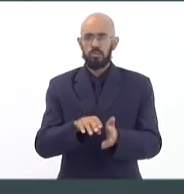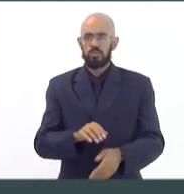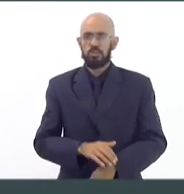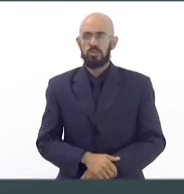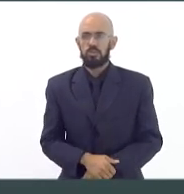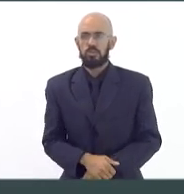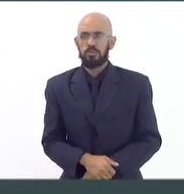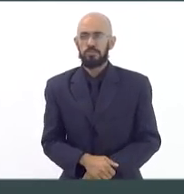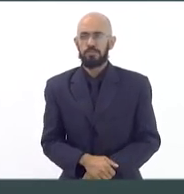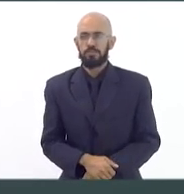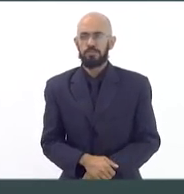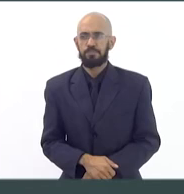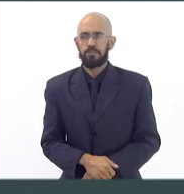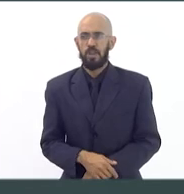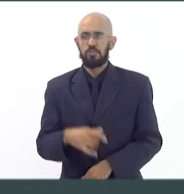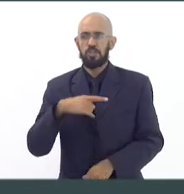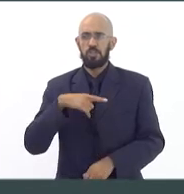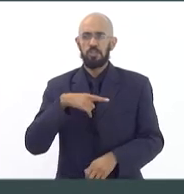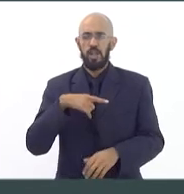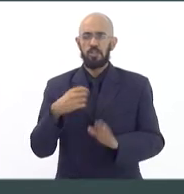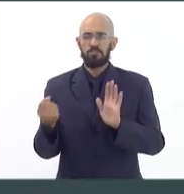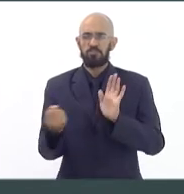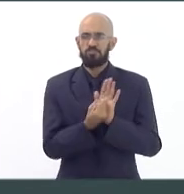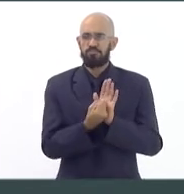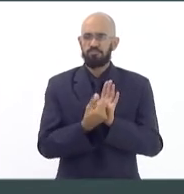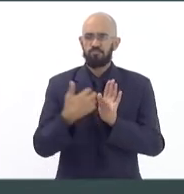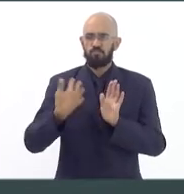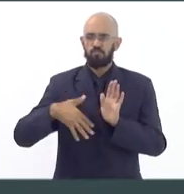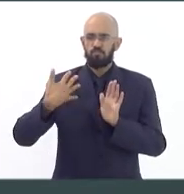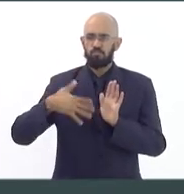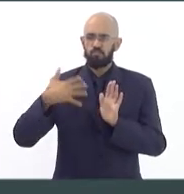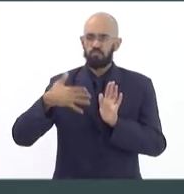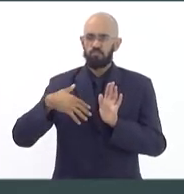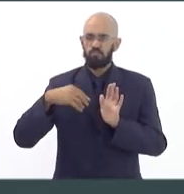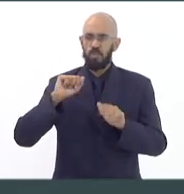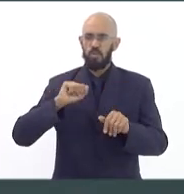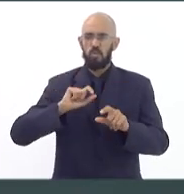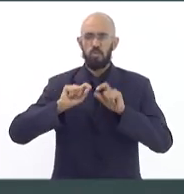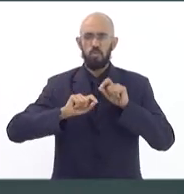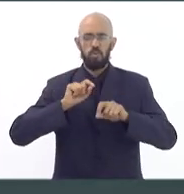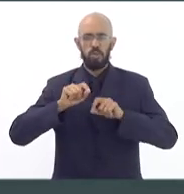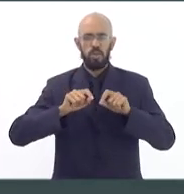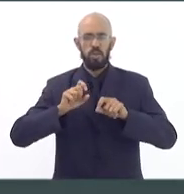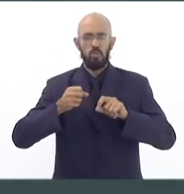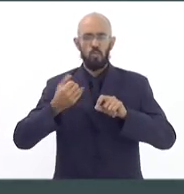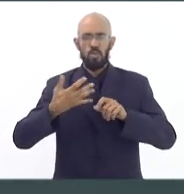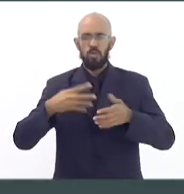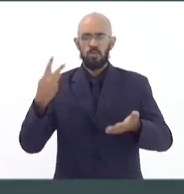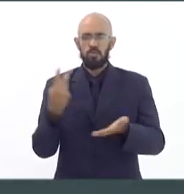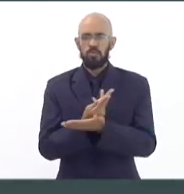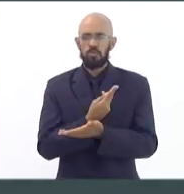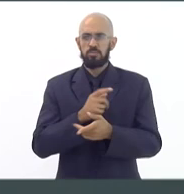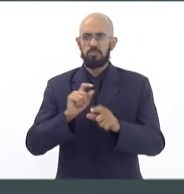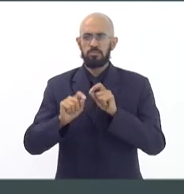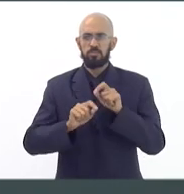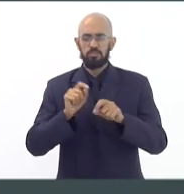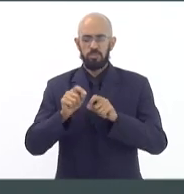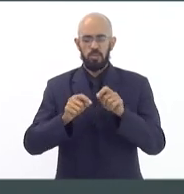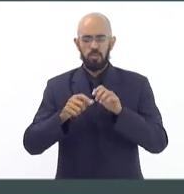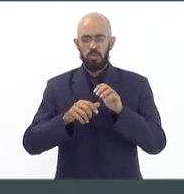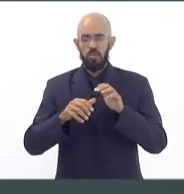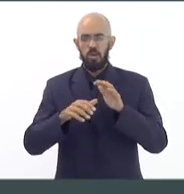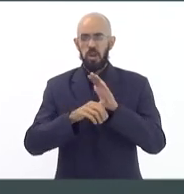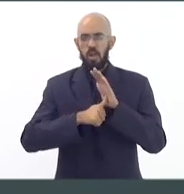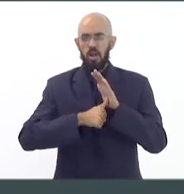um é esses são os impactos né que a gente aqui todos nós sentimos com os